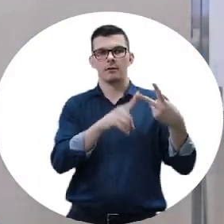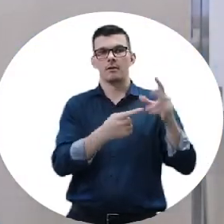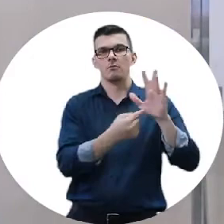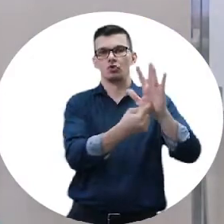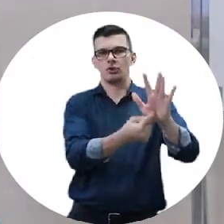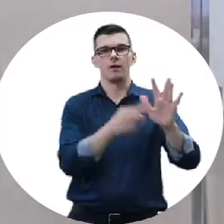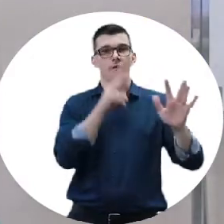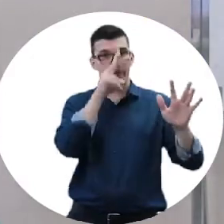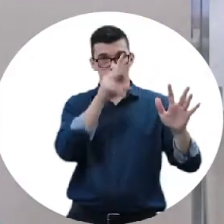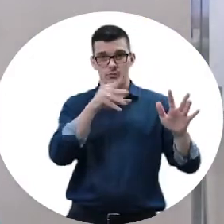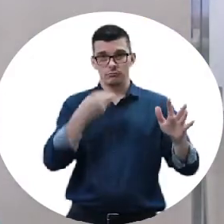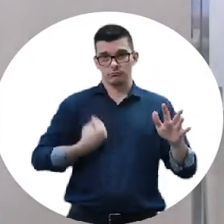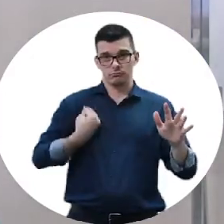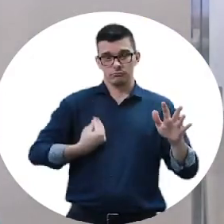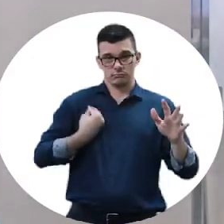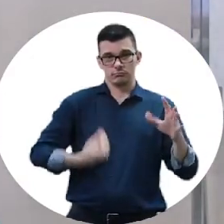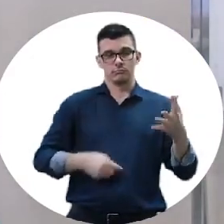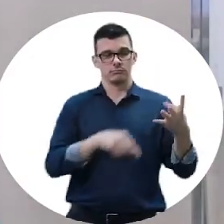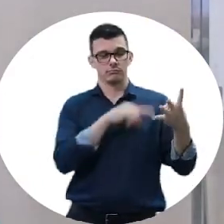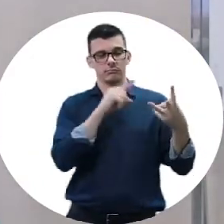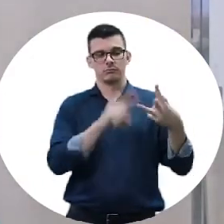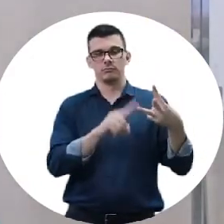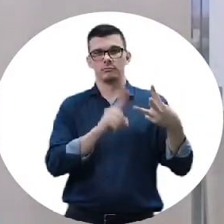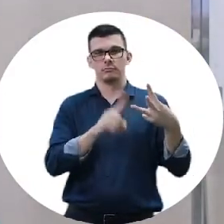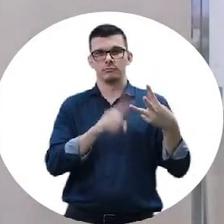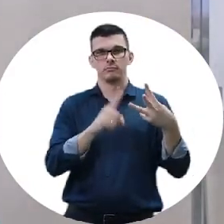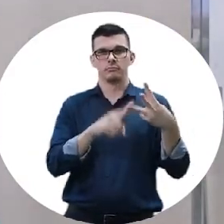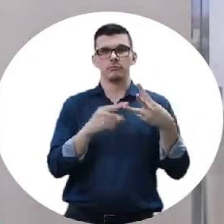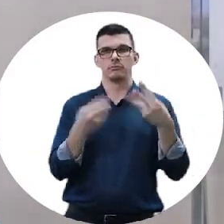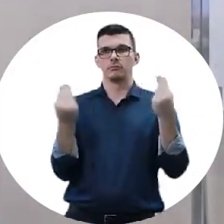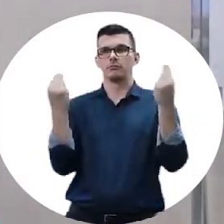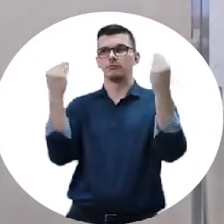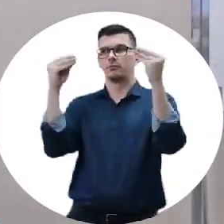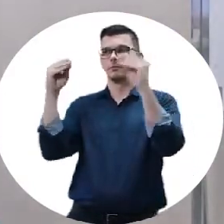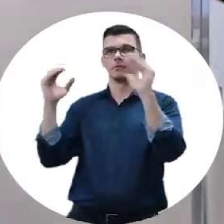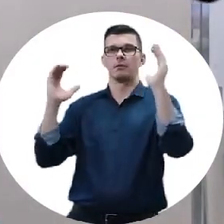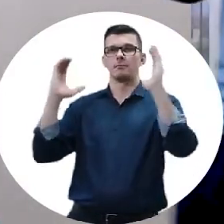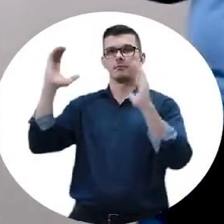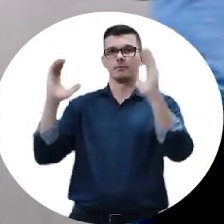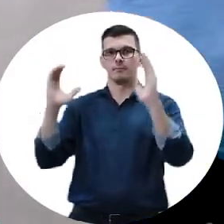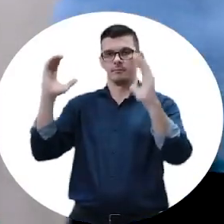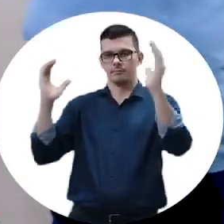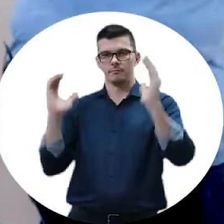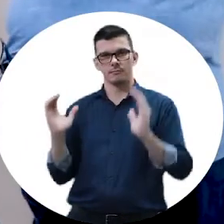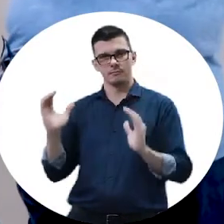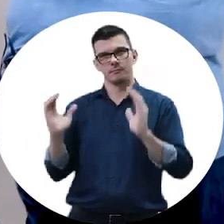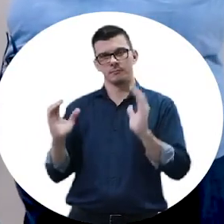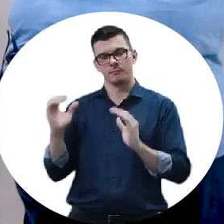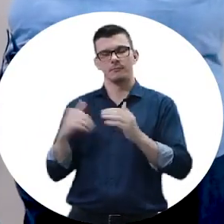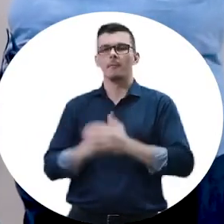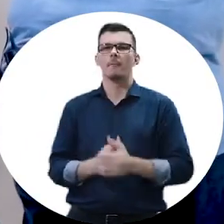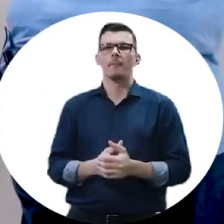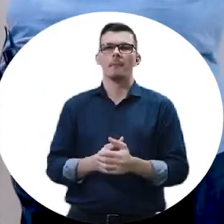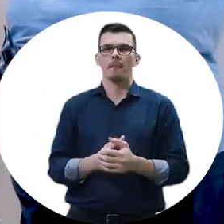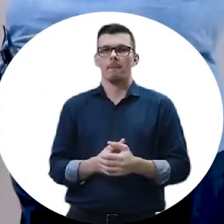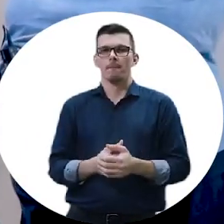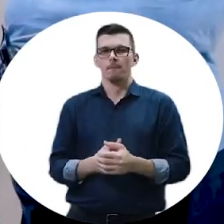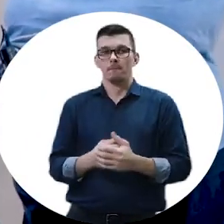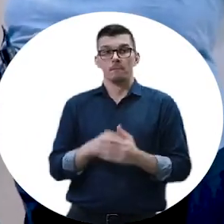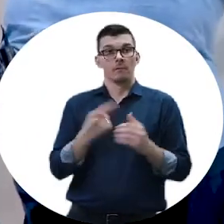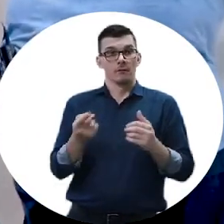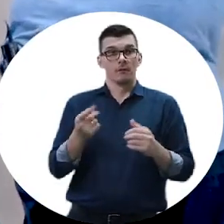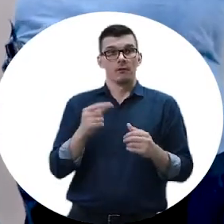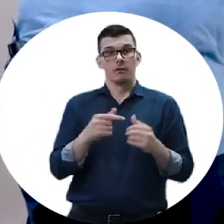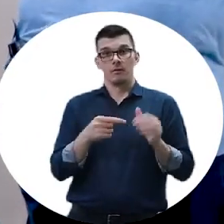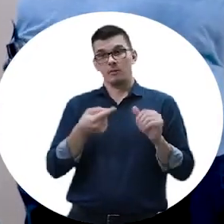forças. Terceira etapa, vou montar as equações. Esse bloco A, ele está indo para lá. Então, nesse